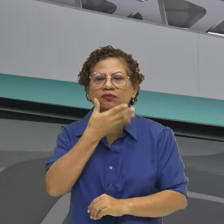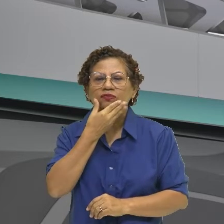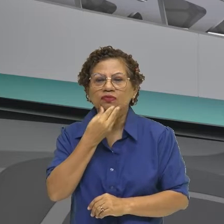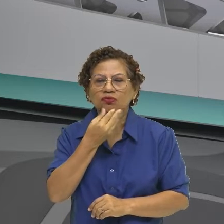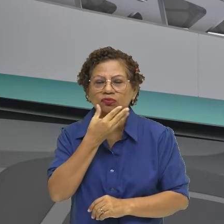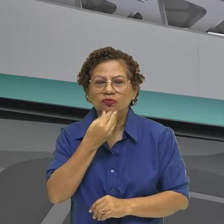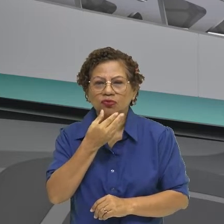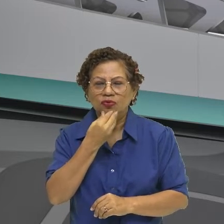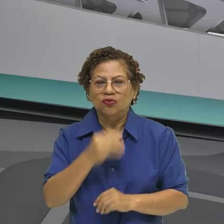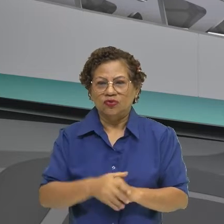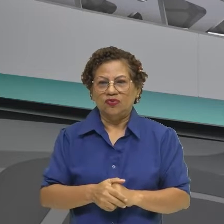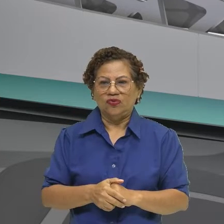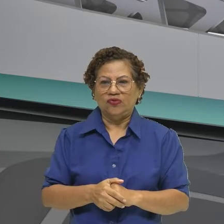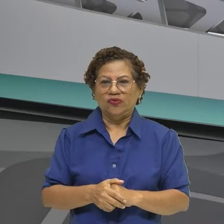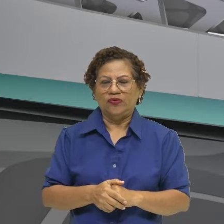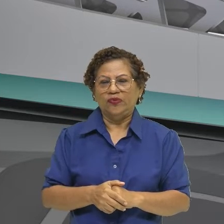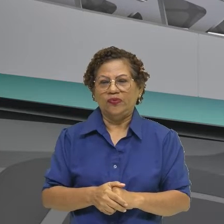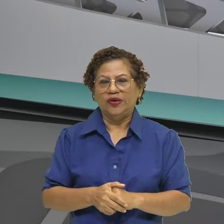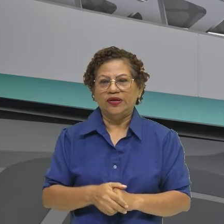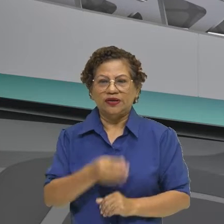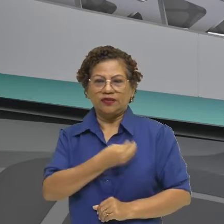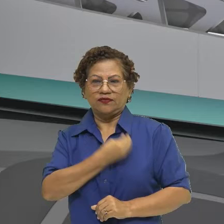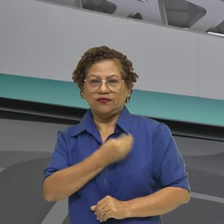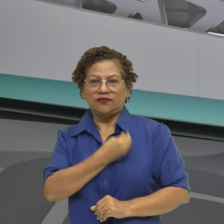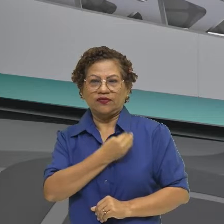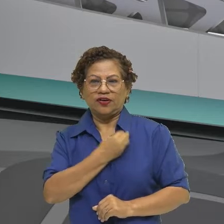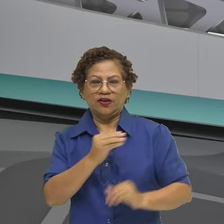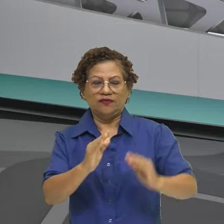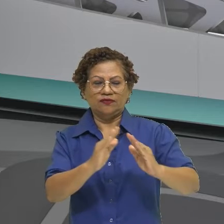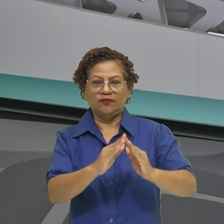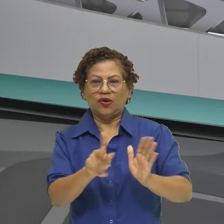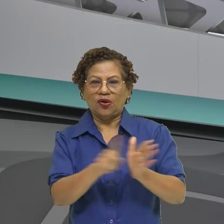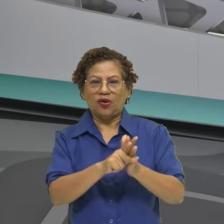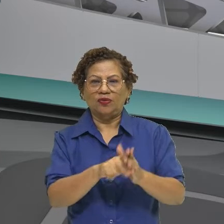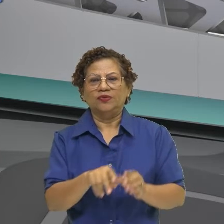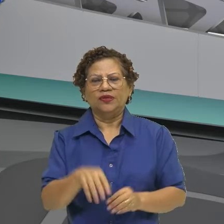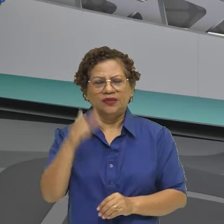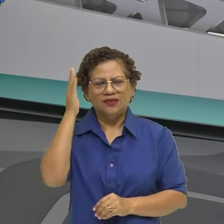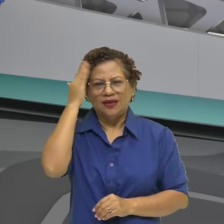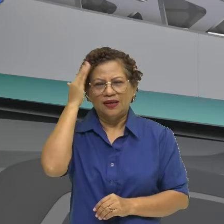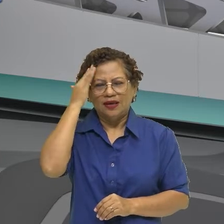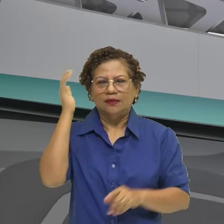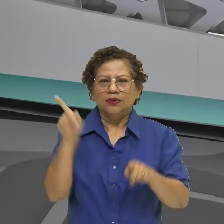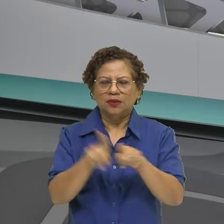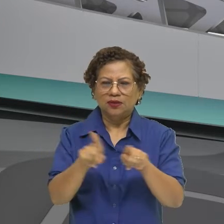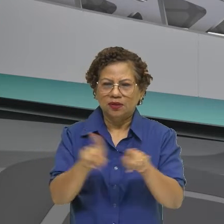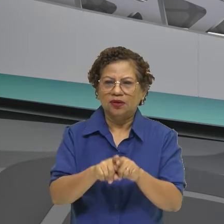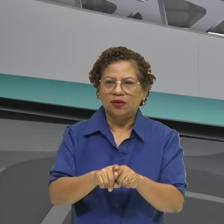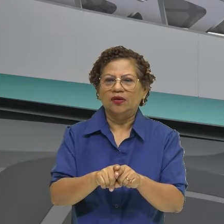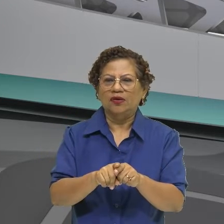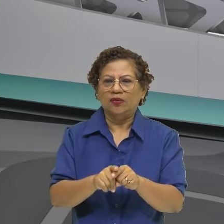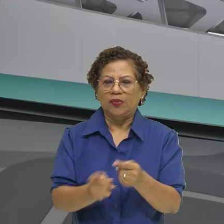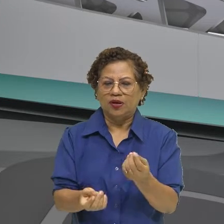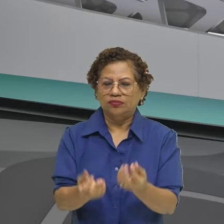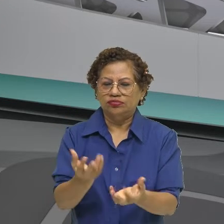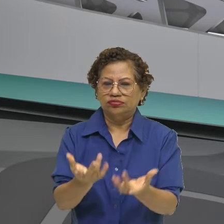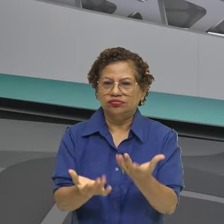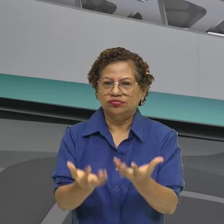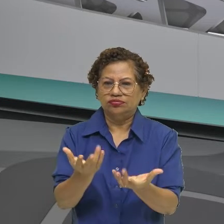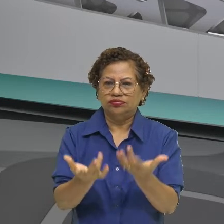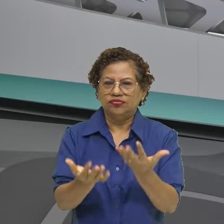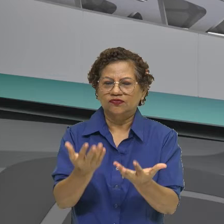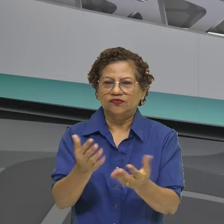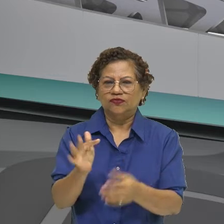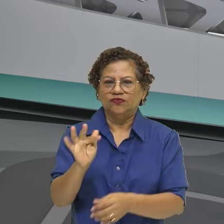também sedentário. Ele já tem um outro domínio, domínio do fogo, domínio de fazer os seus utensílios de metais, por isso